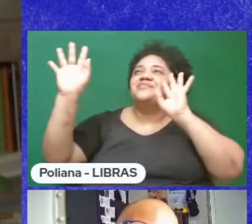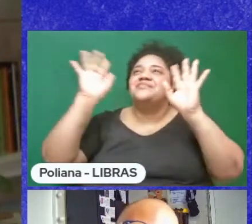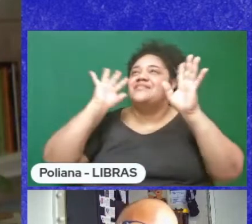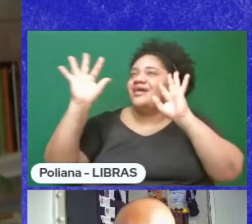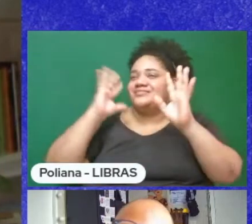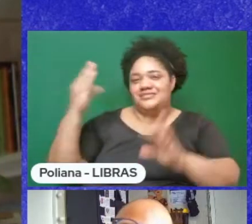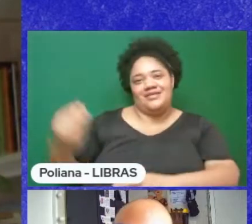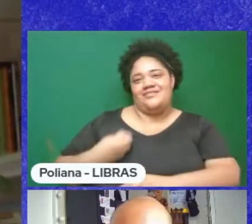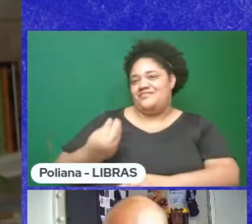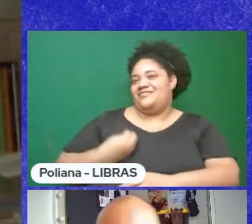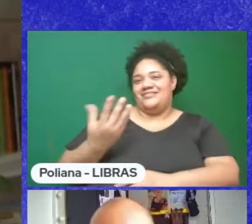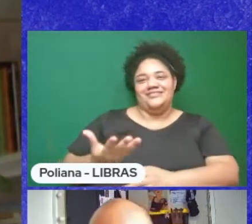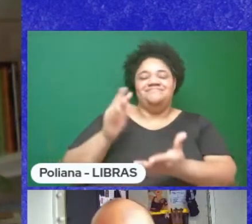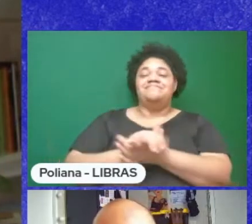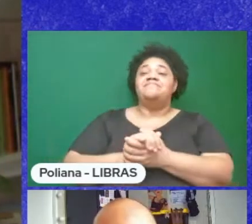inteira, né? Então isso